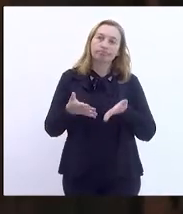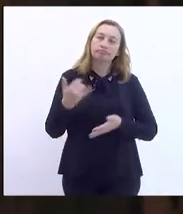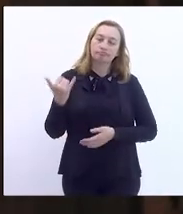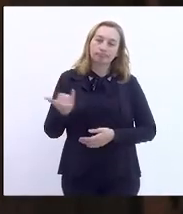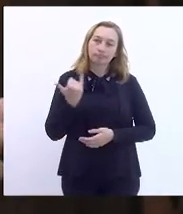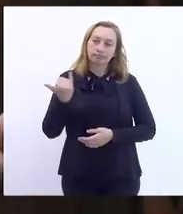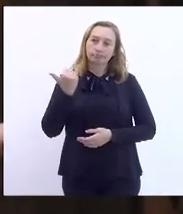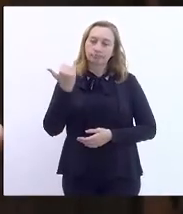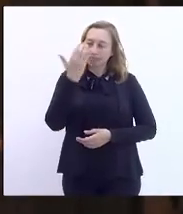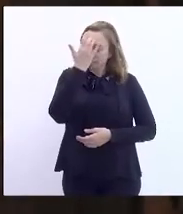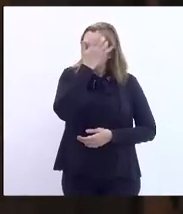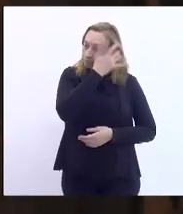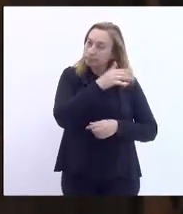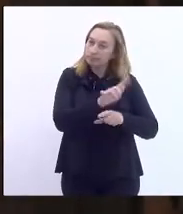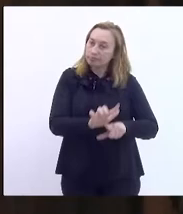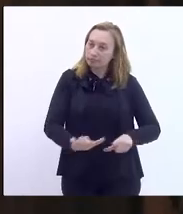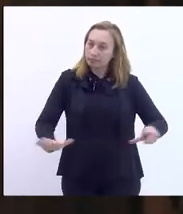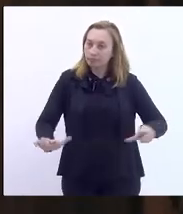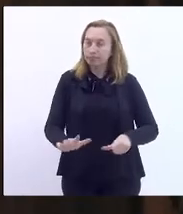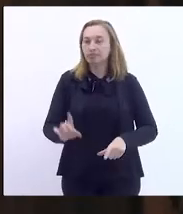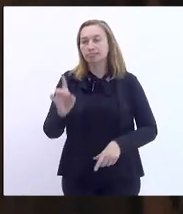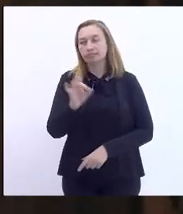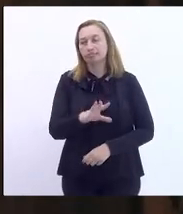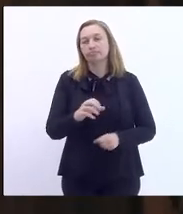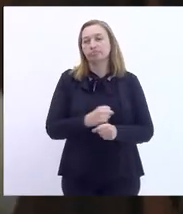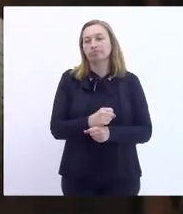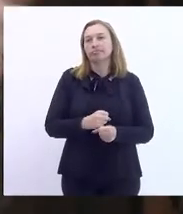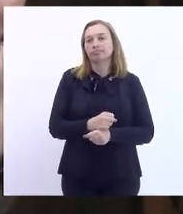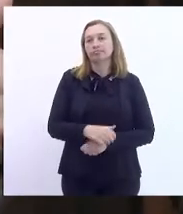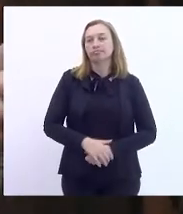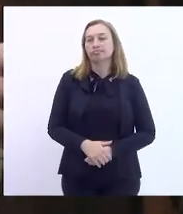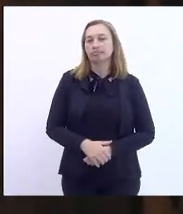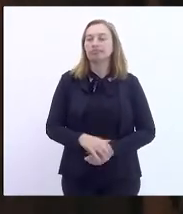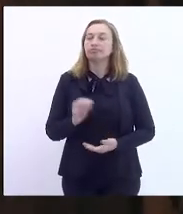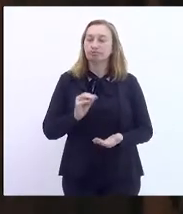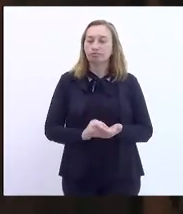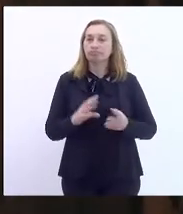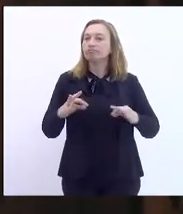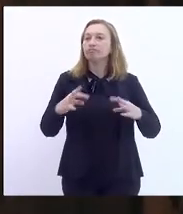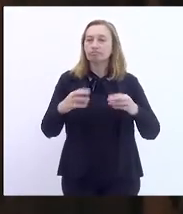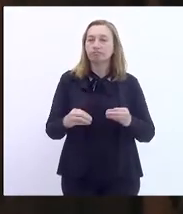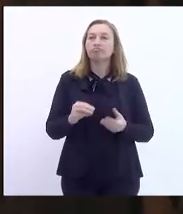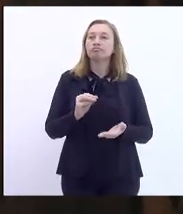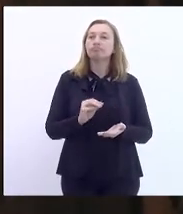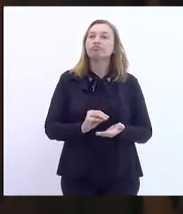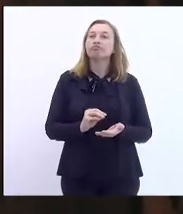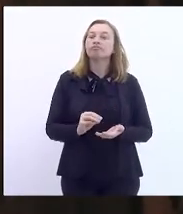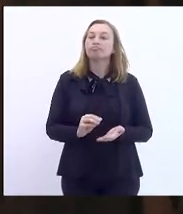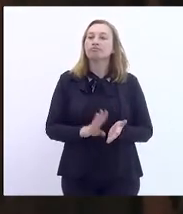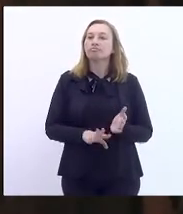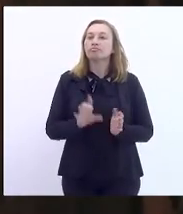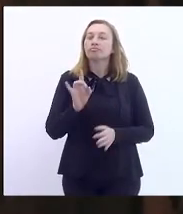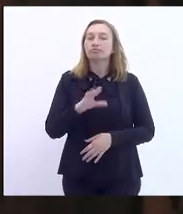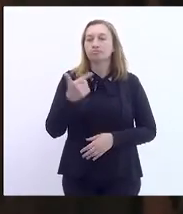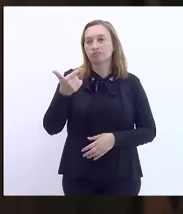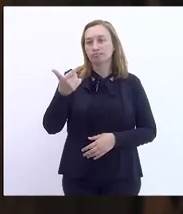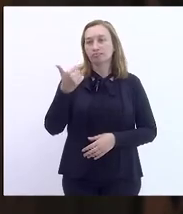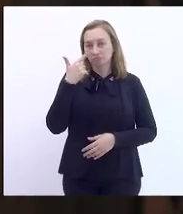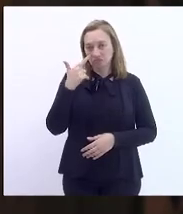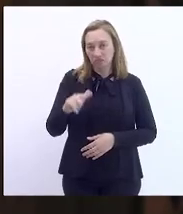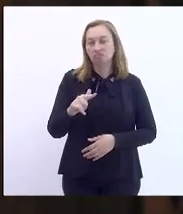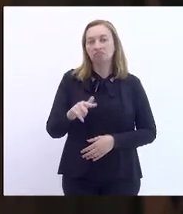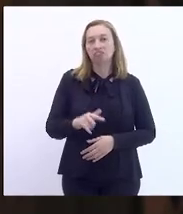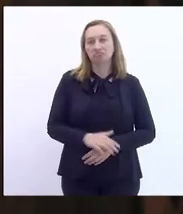interessante que foi esvaziada nos últimos anos falta isso tudo e sobra o que arma eu